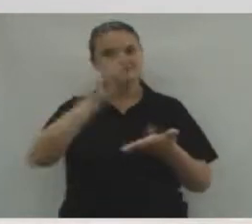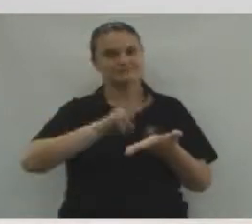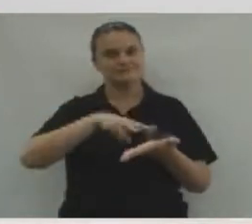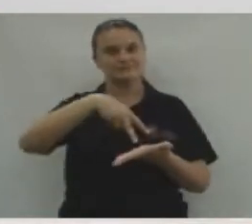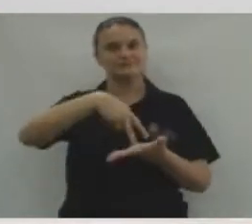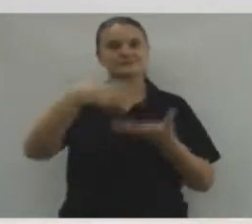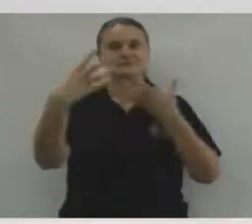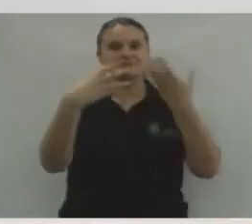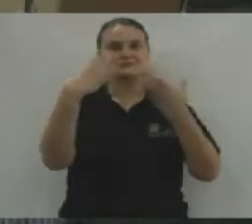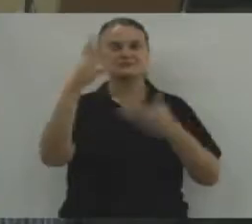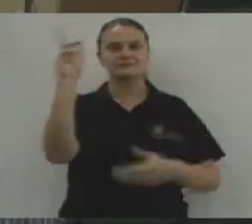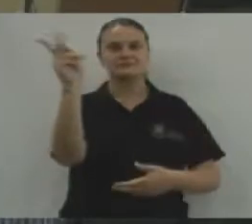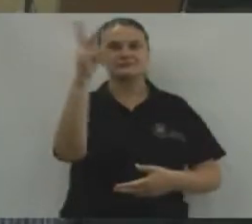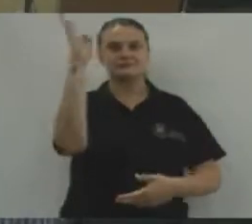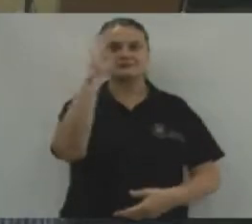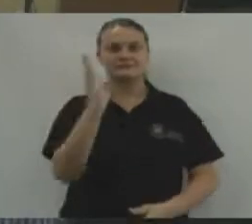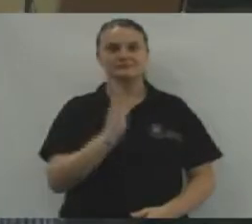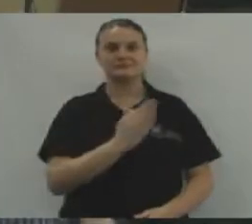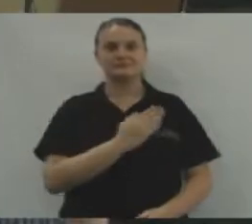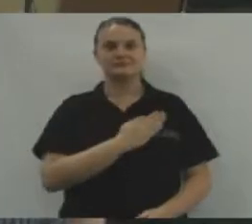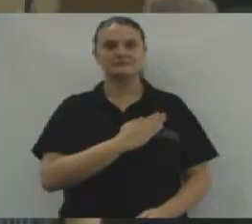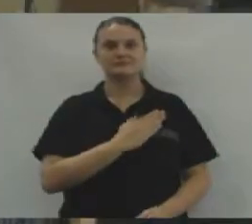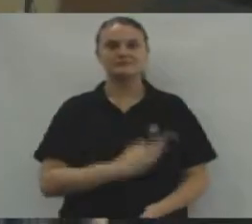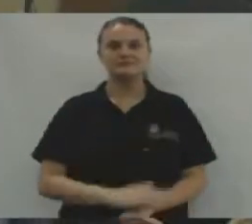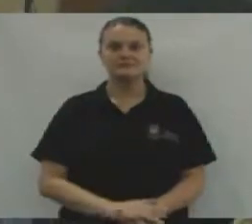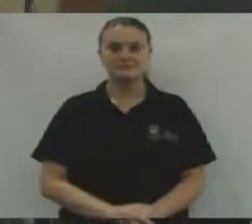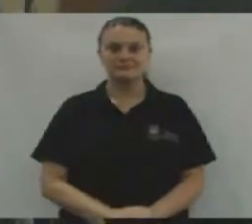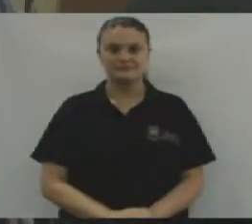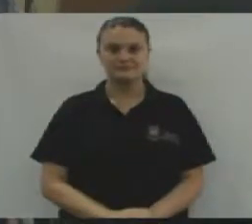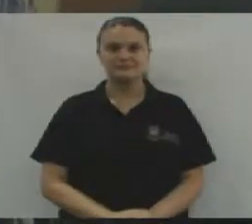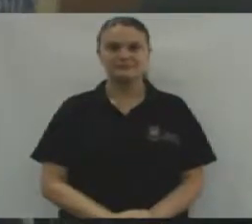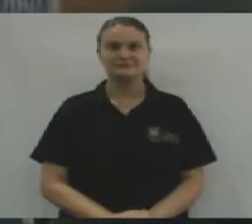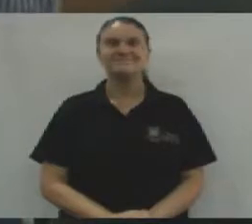pé, então, cantemos o hino nacional brasileiro.